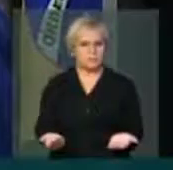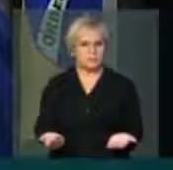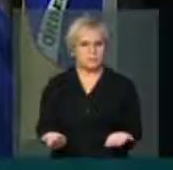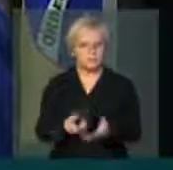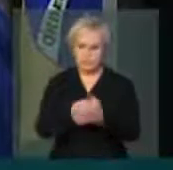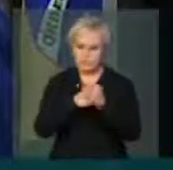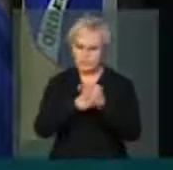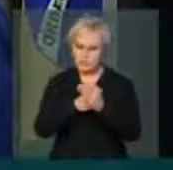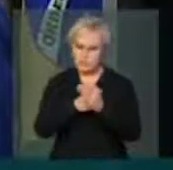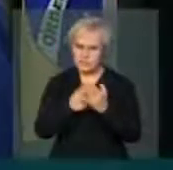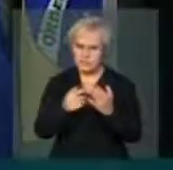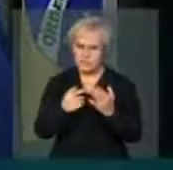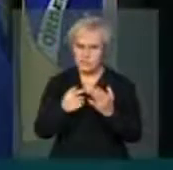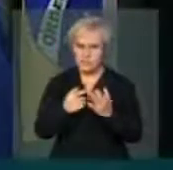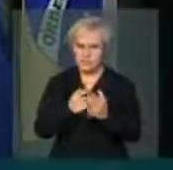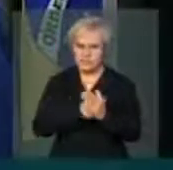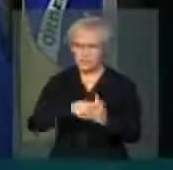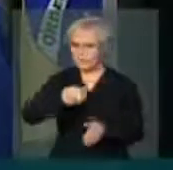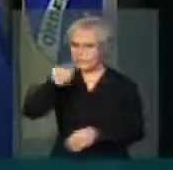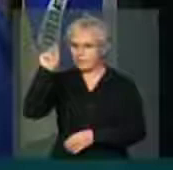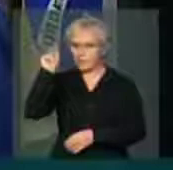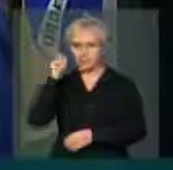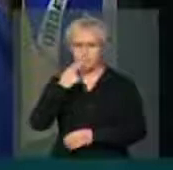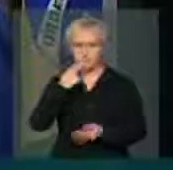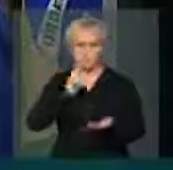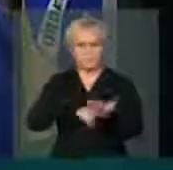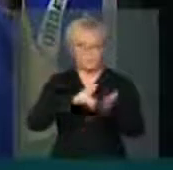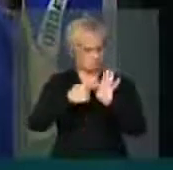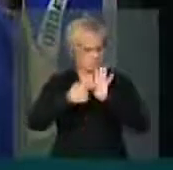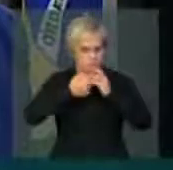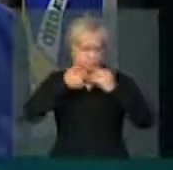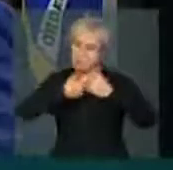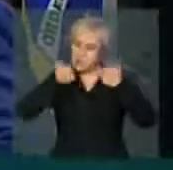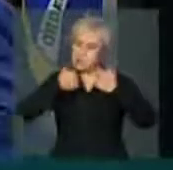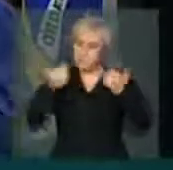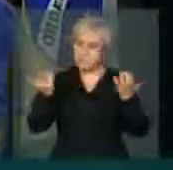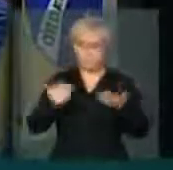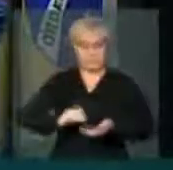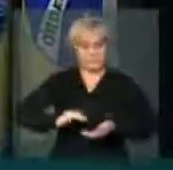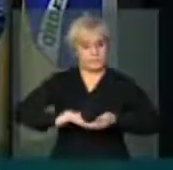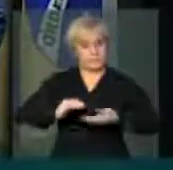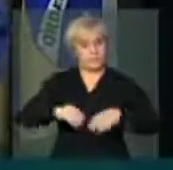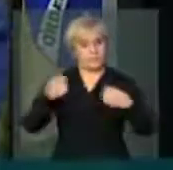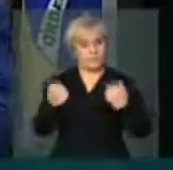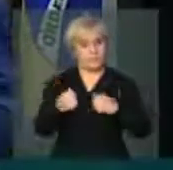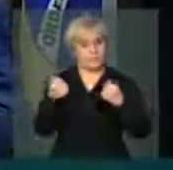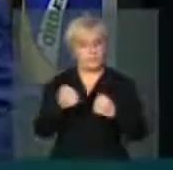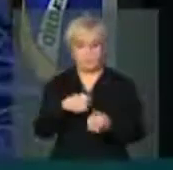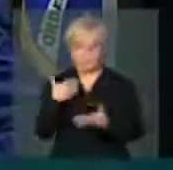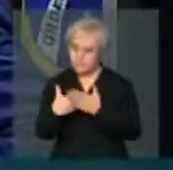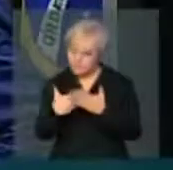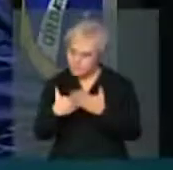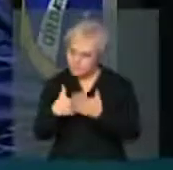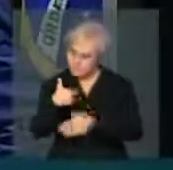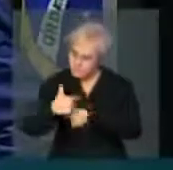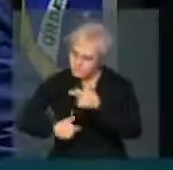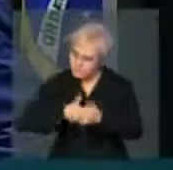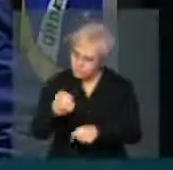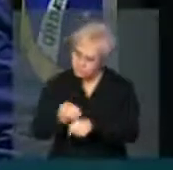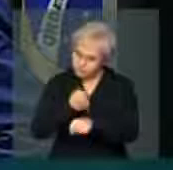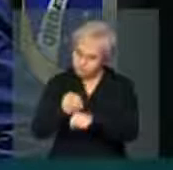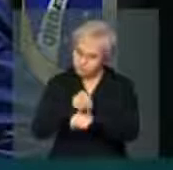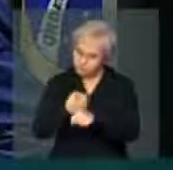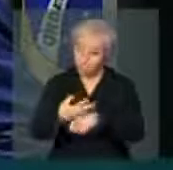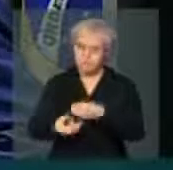já foi um símbolo de eficiência no passado. O Congresso necessariamente vai ter que se debruçar sobre